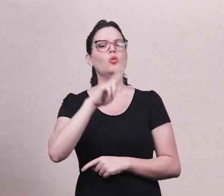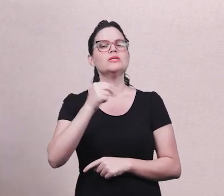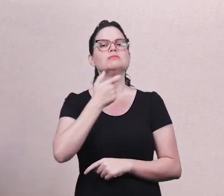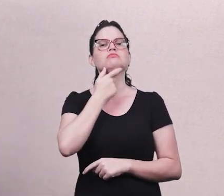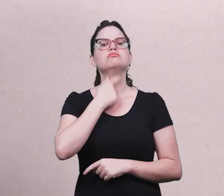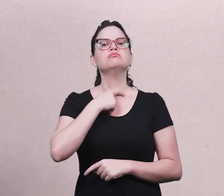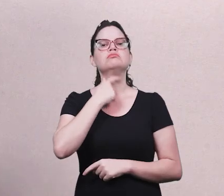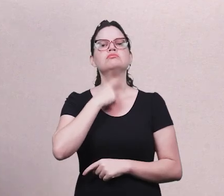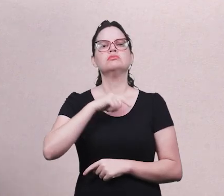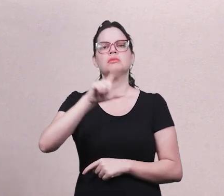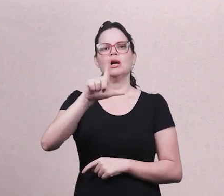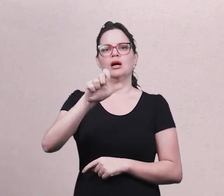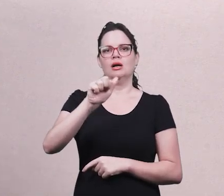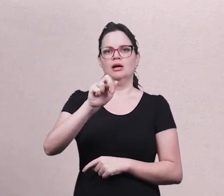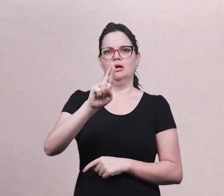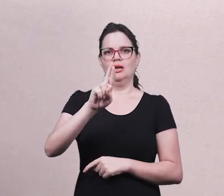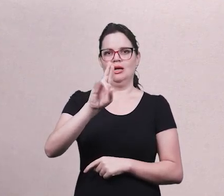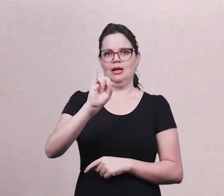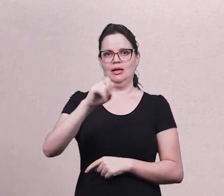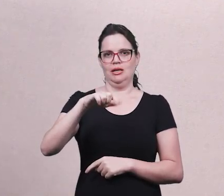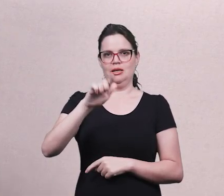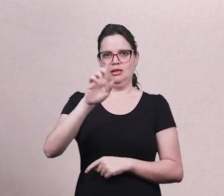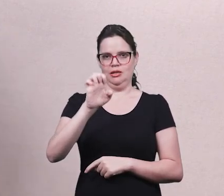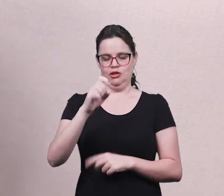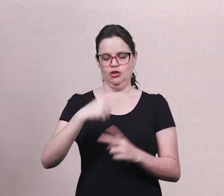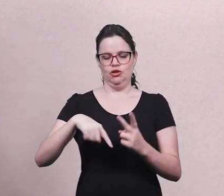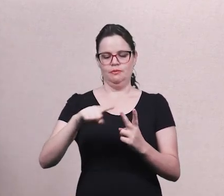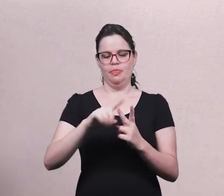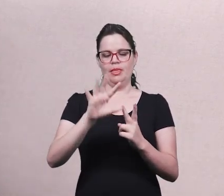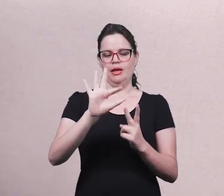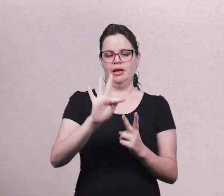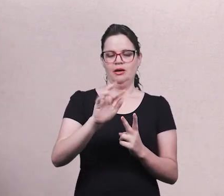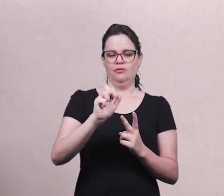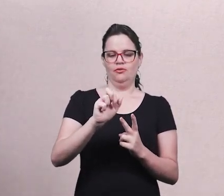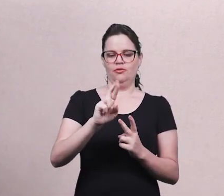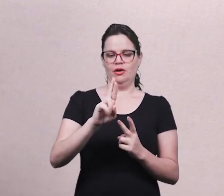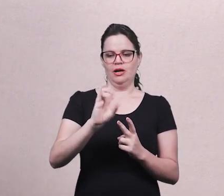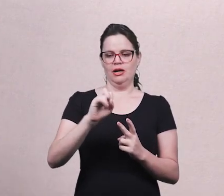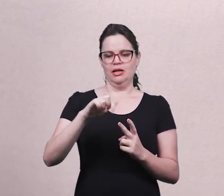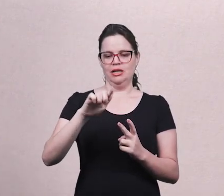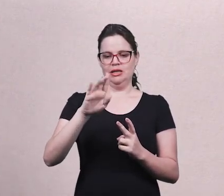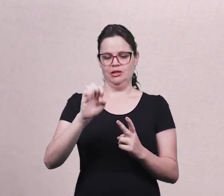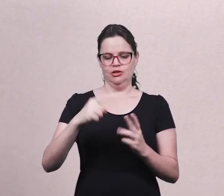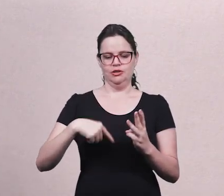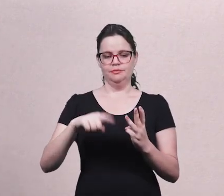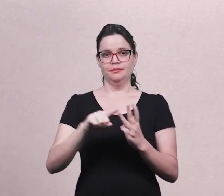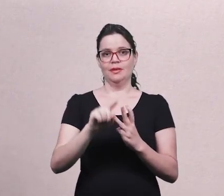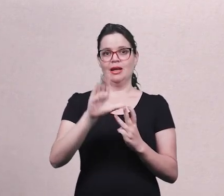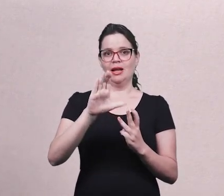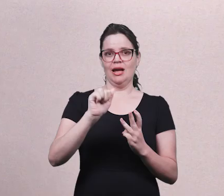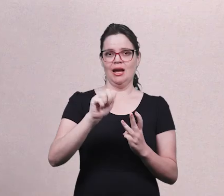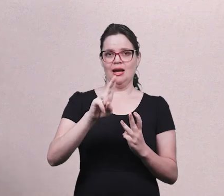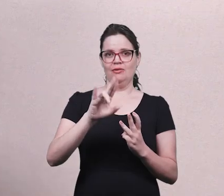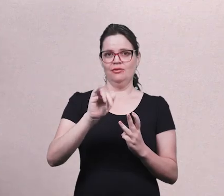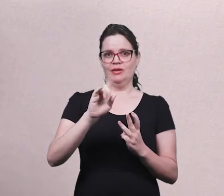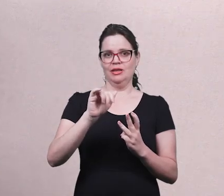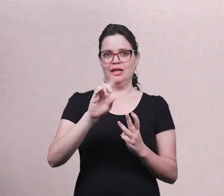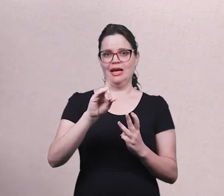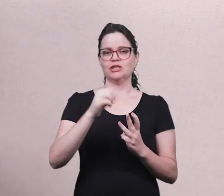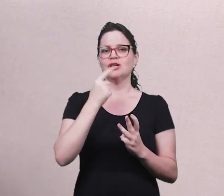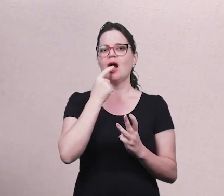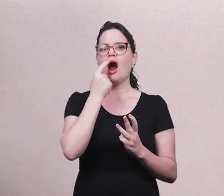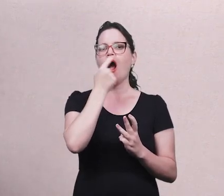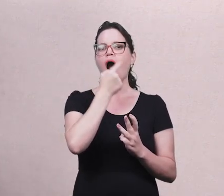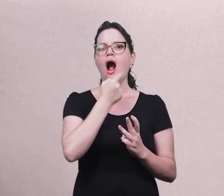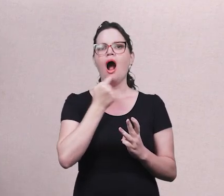todo o trato laringe, faringe e cavidade oral que modula a voz. Então, a prega vocal